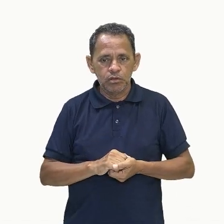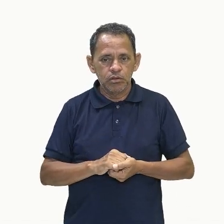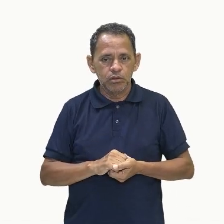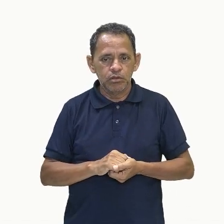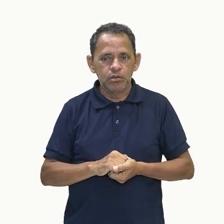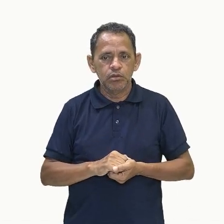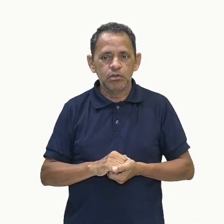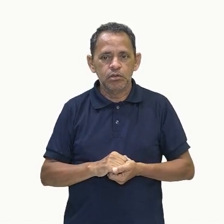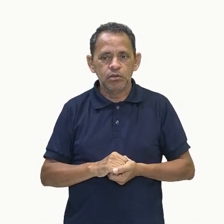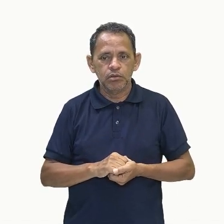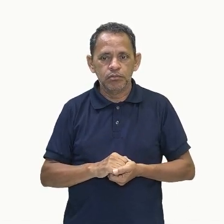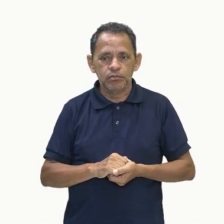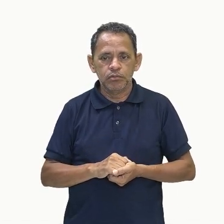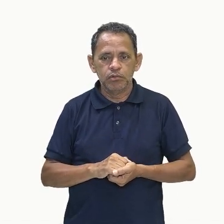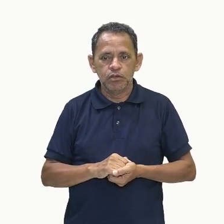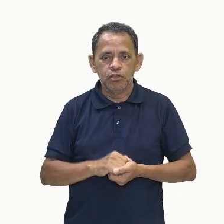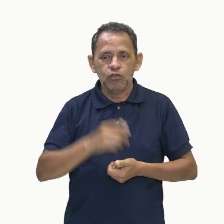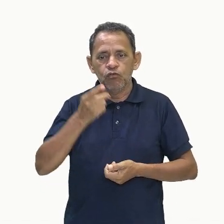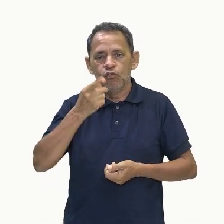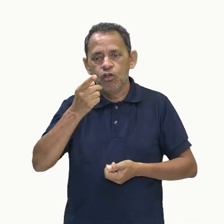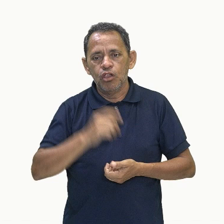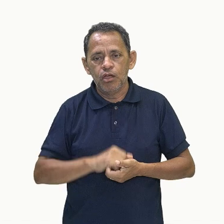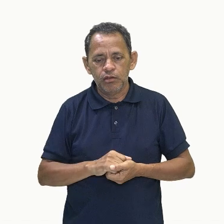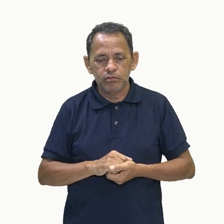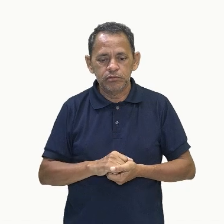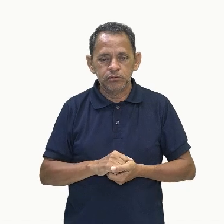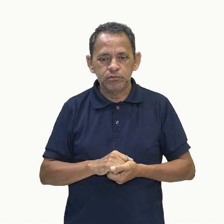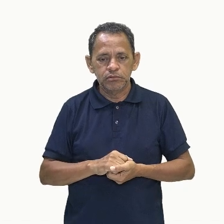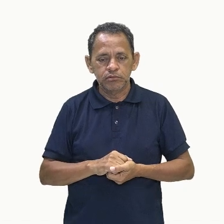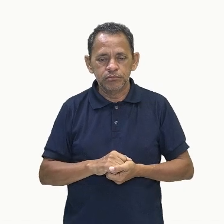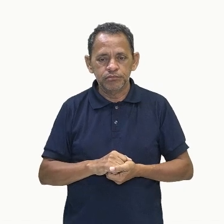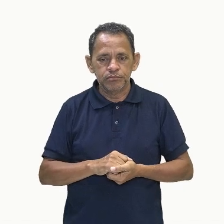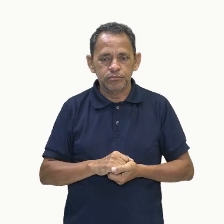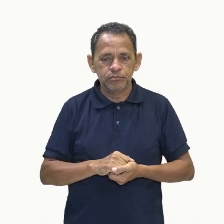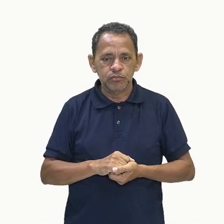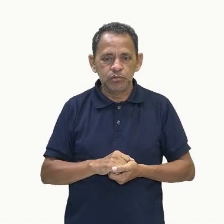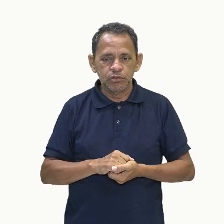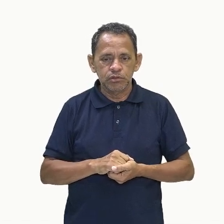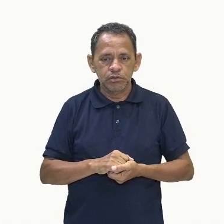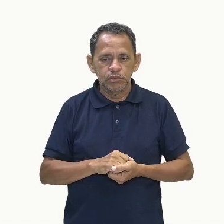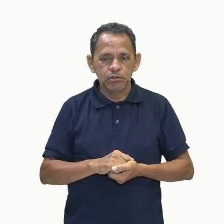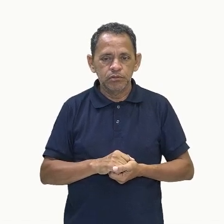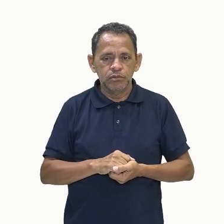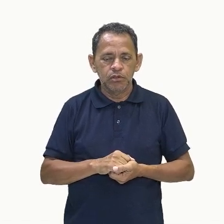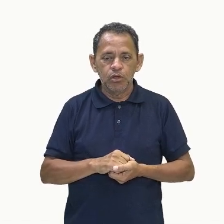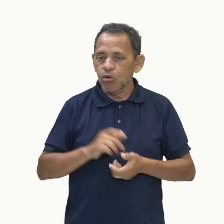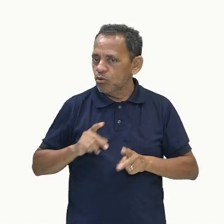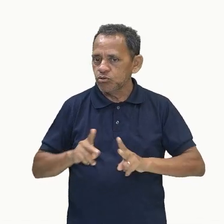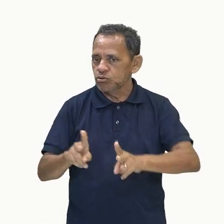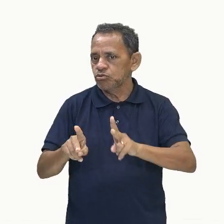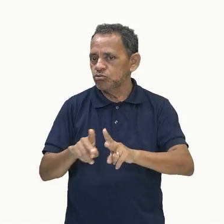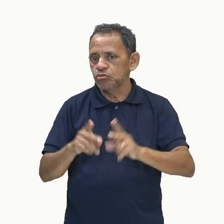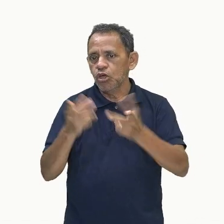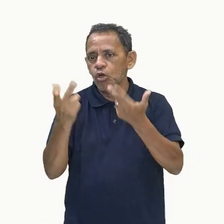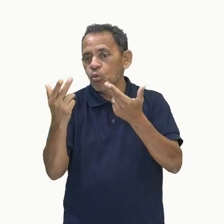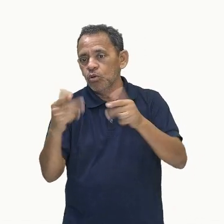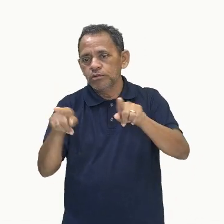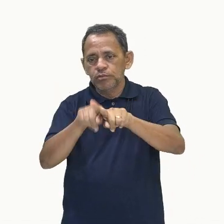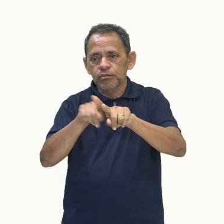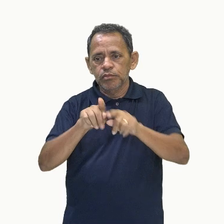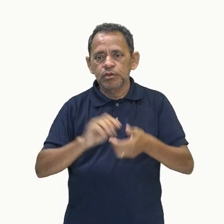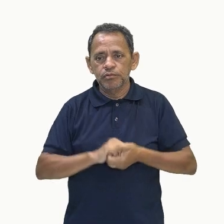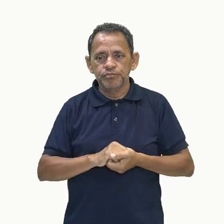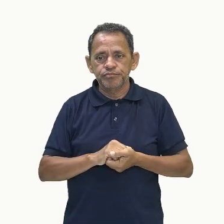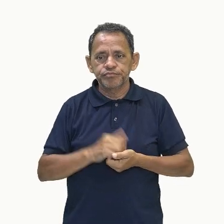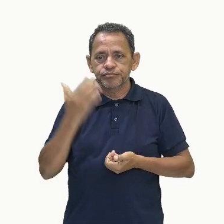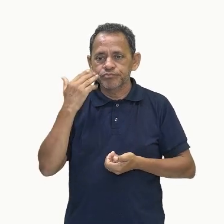estudando? Eu não vou falar, está ele estudando? Não, não tem sentido. Continua a mesma coisa, ok?